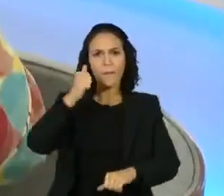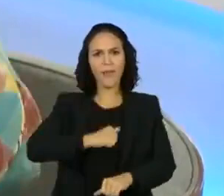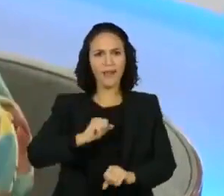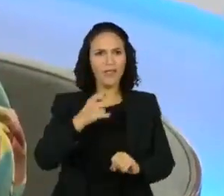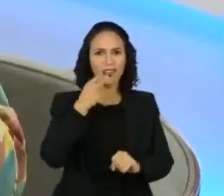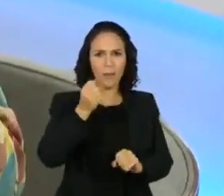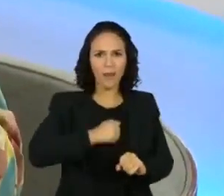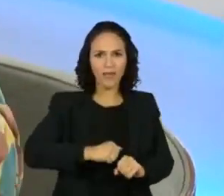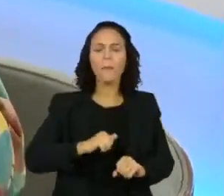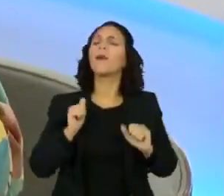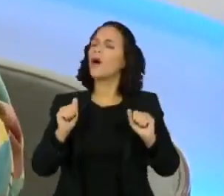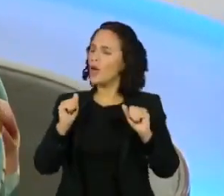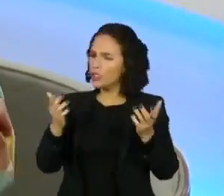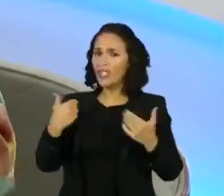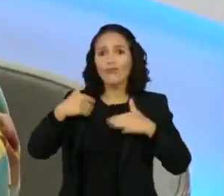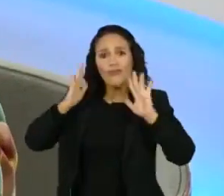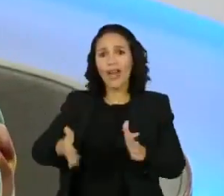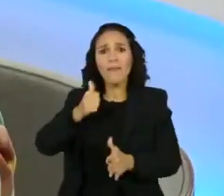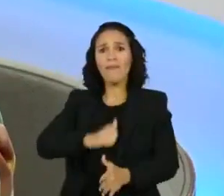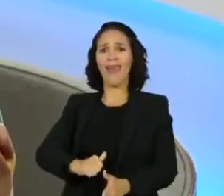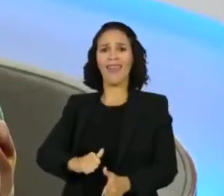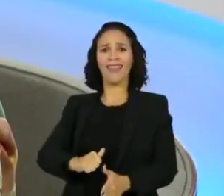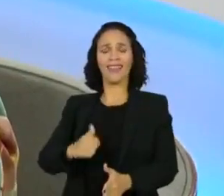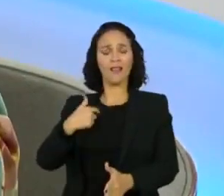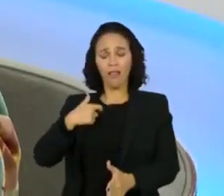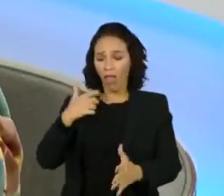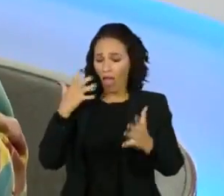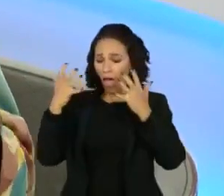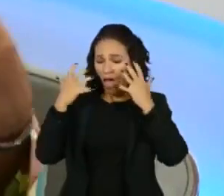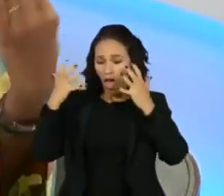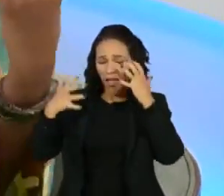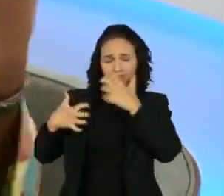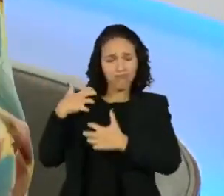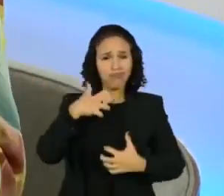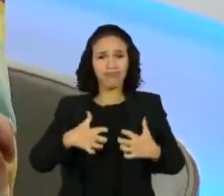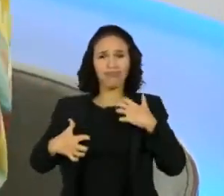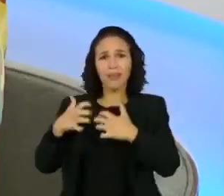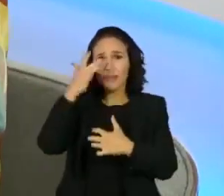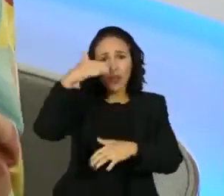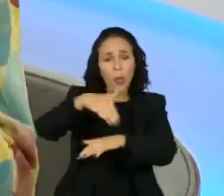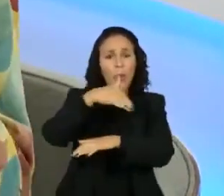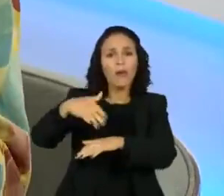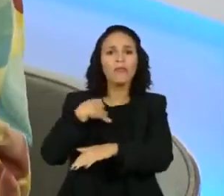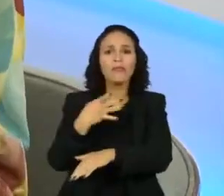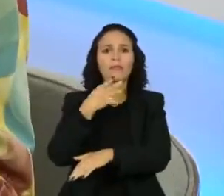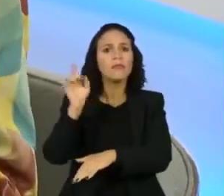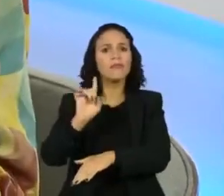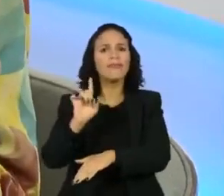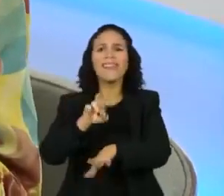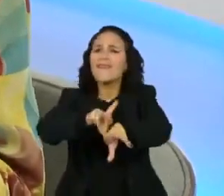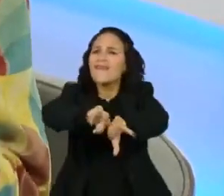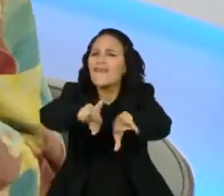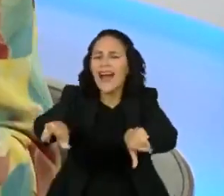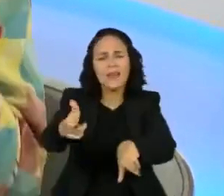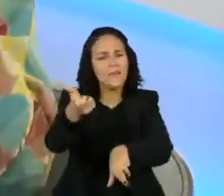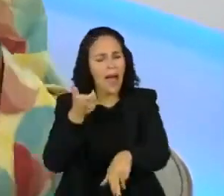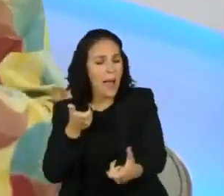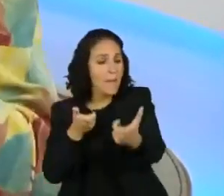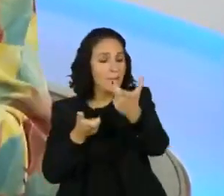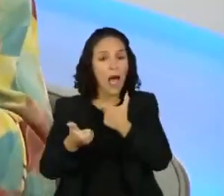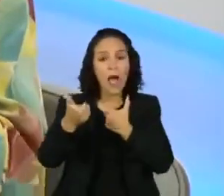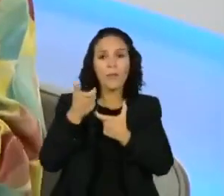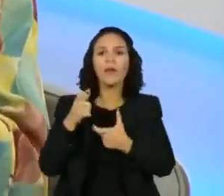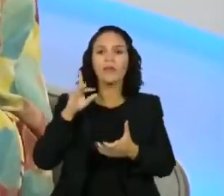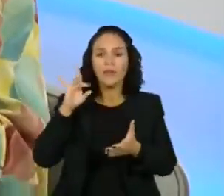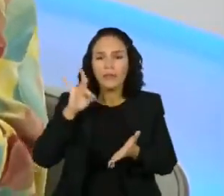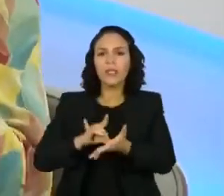merda, pode, né? Pode. Eu já tava muito abalada emocionalmente. Vem uma pessoa da rua, e não era uma, não, várias pessoas falavam isso. Então eu fui,